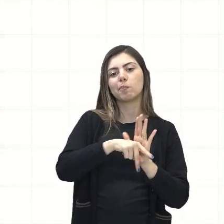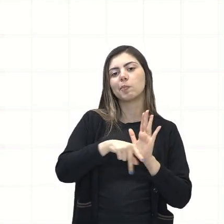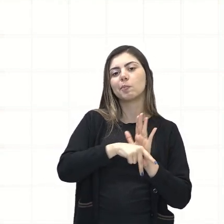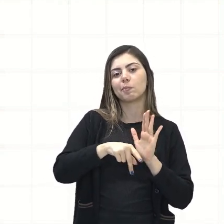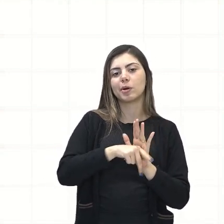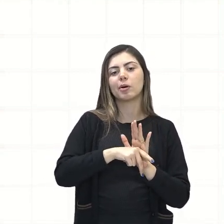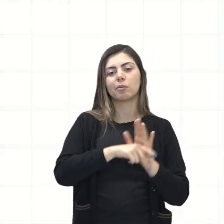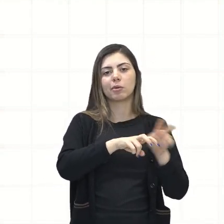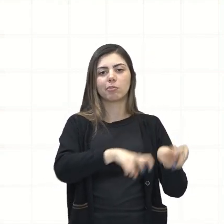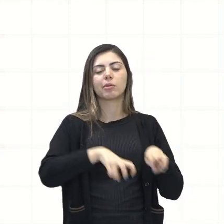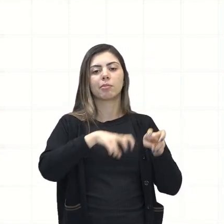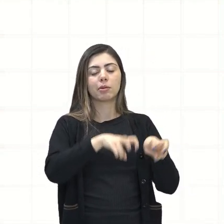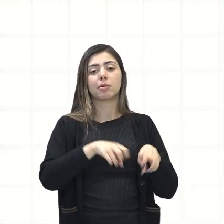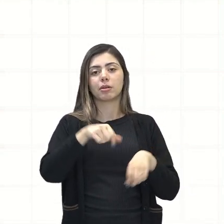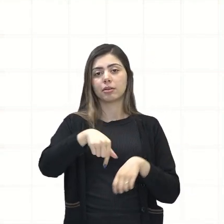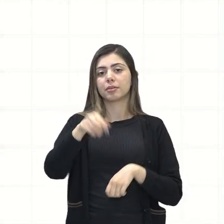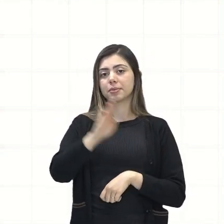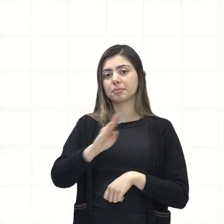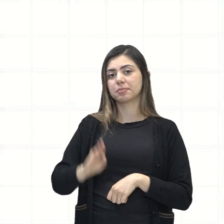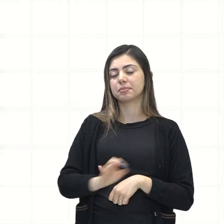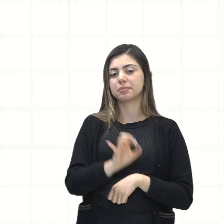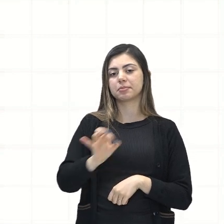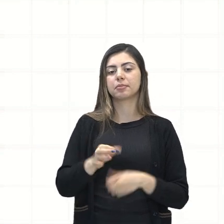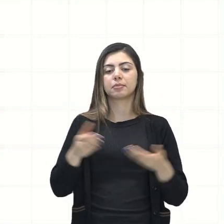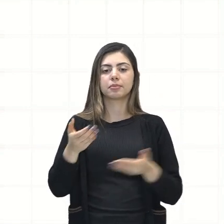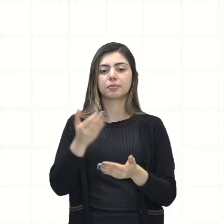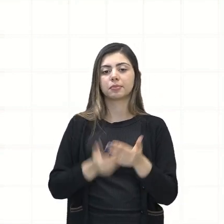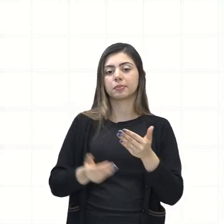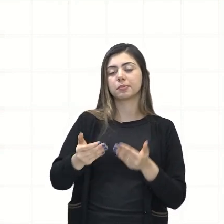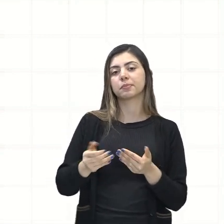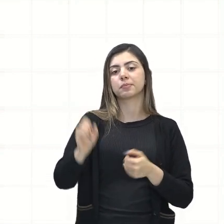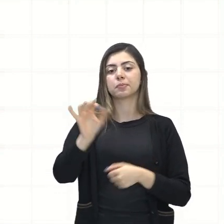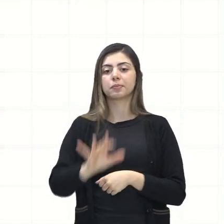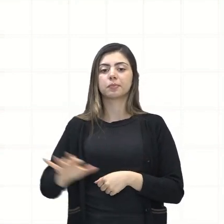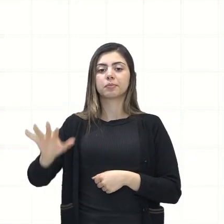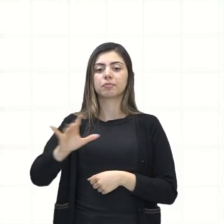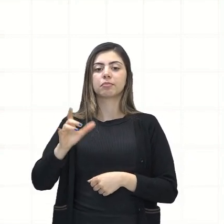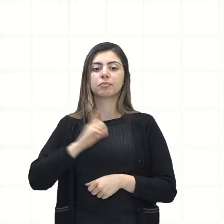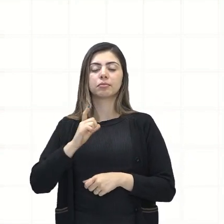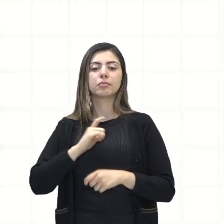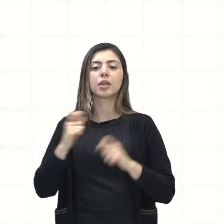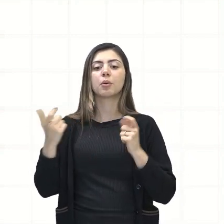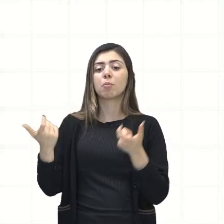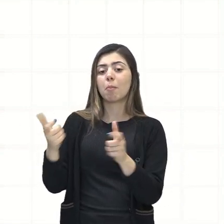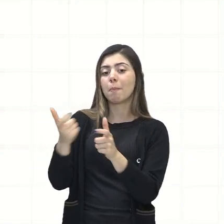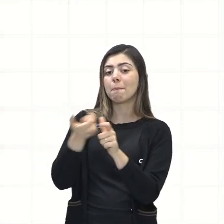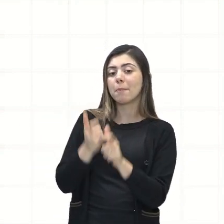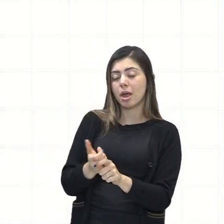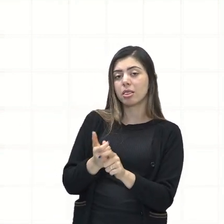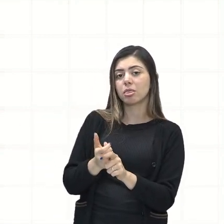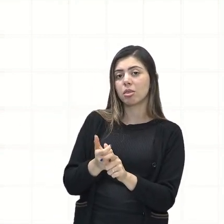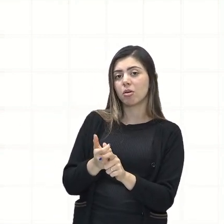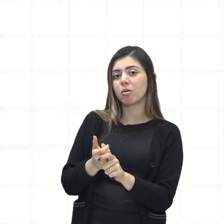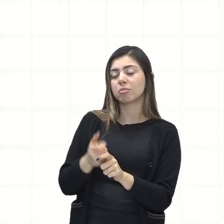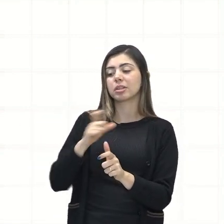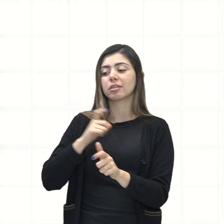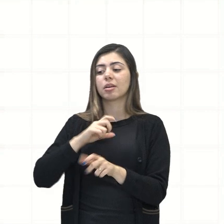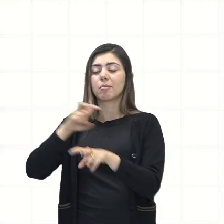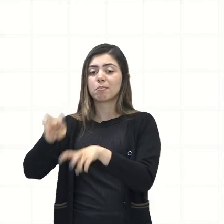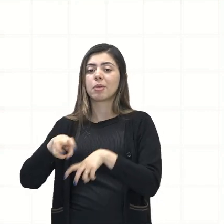agropecuários aqui no Brasil. Vou começar com as regiões que têm o menor ou a menor concentração de